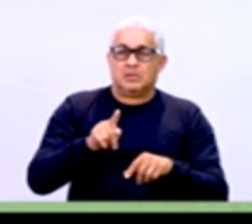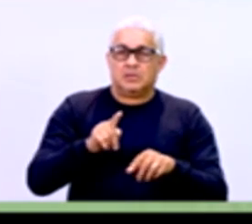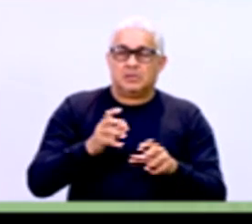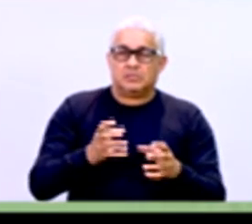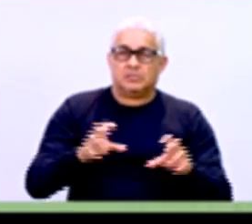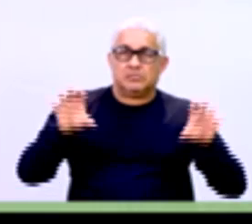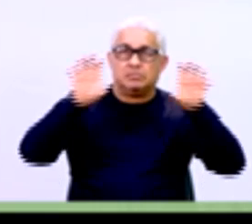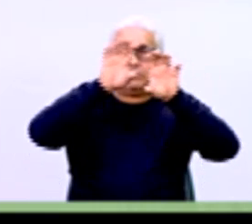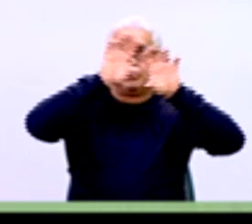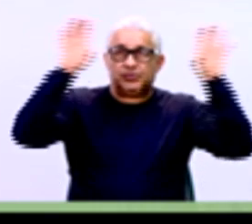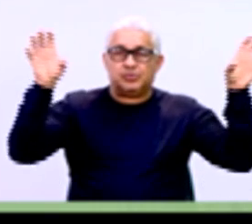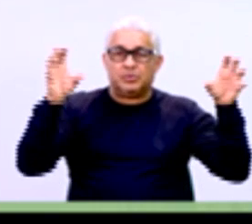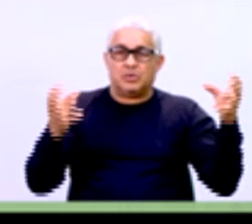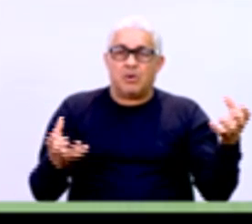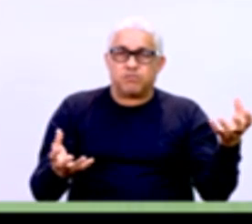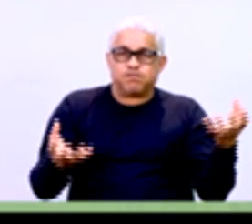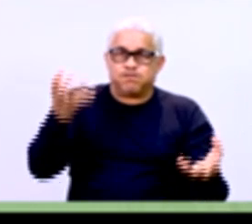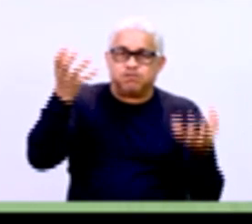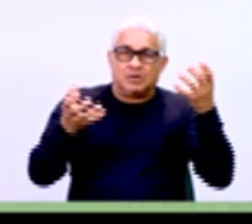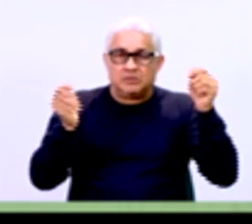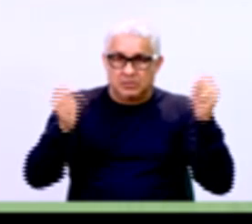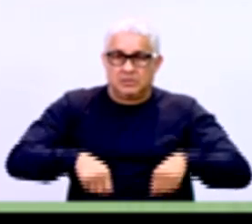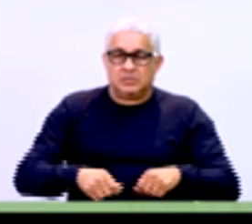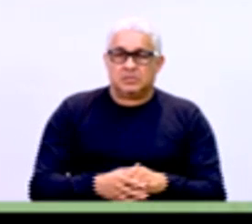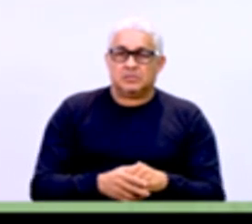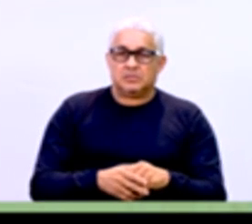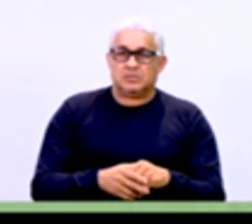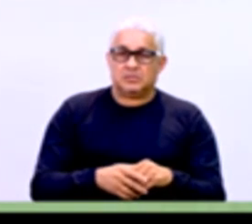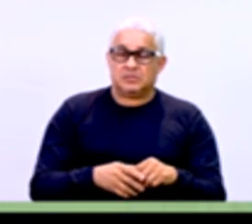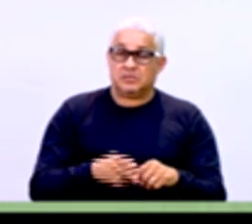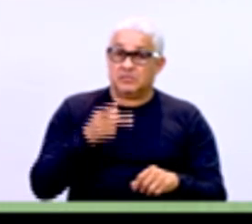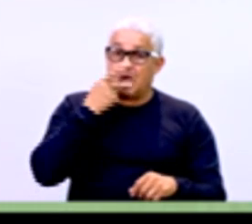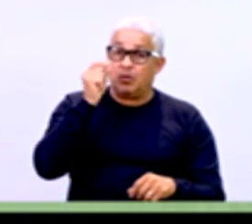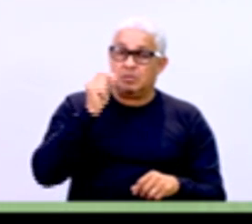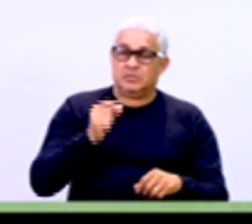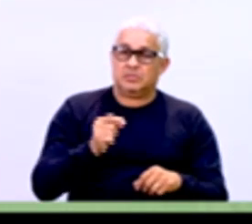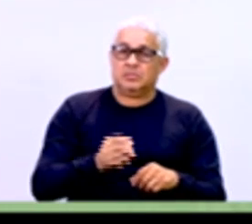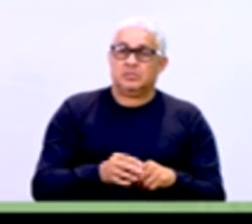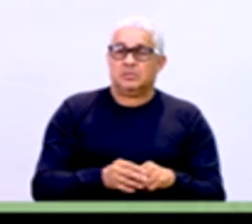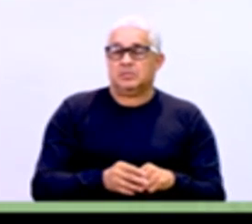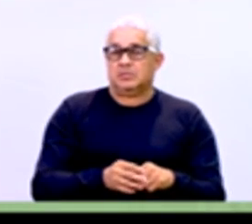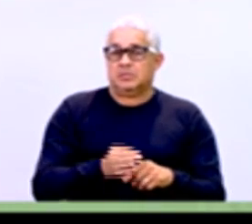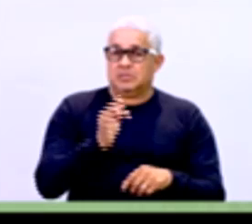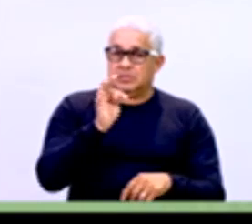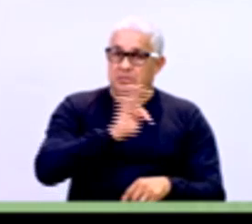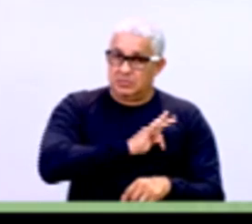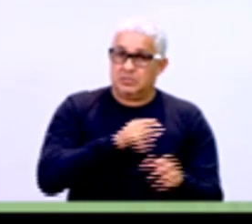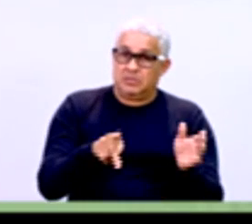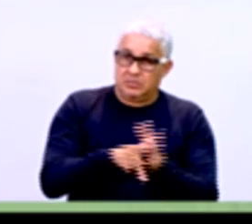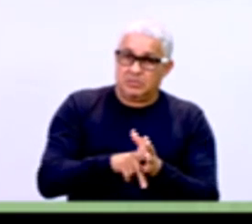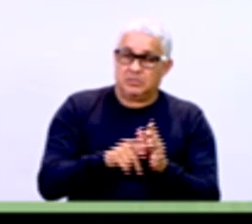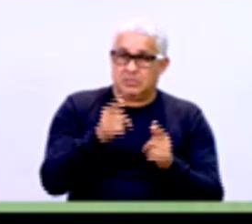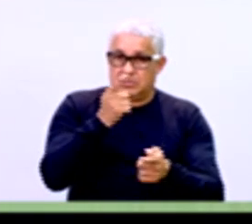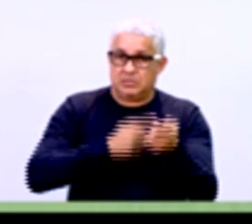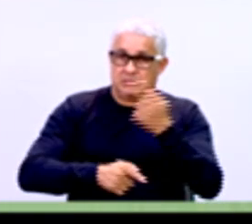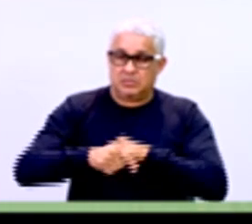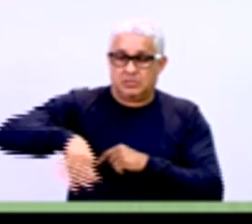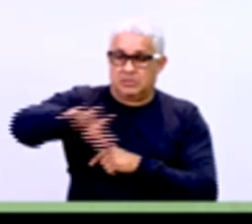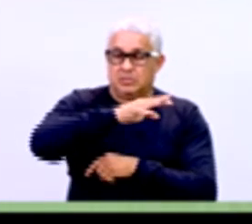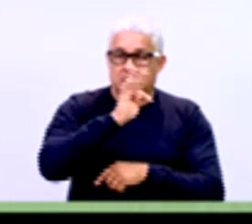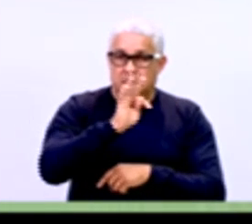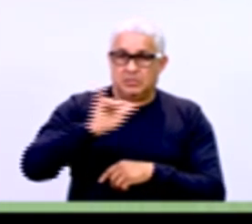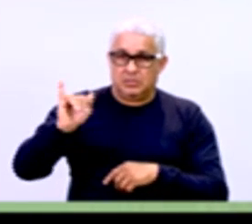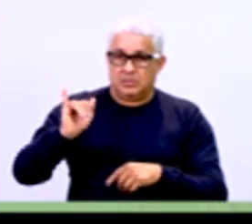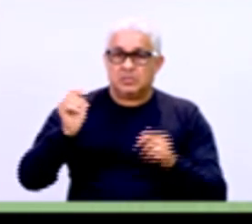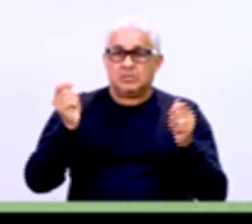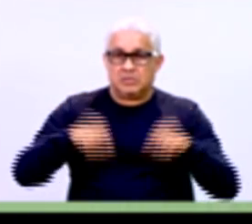Aqui nós estamos falando das técnicas, né, de um sistema de gestão, em que a área da TI contribui para a redução de gases